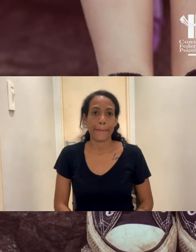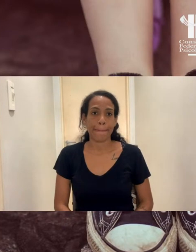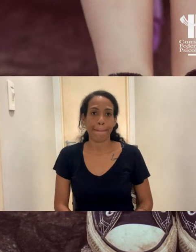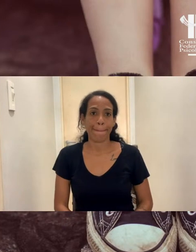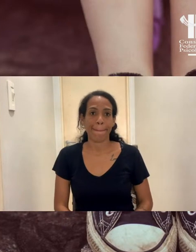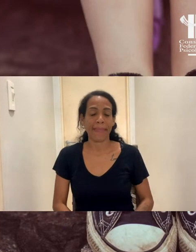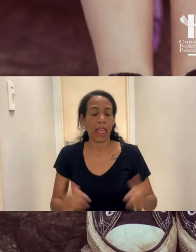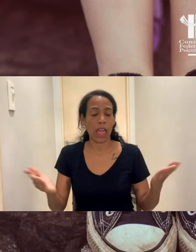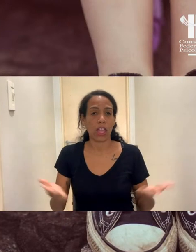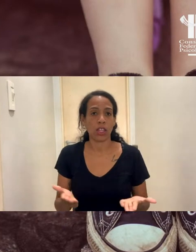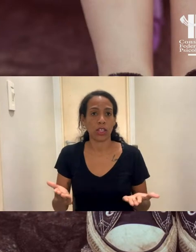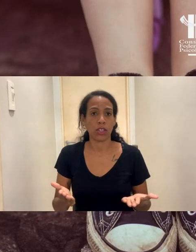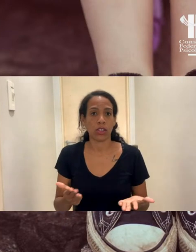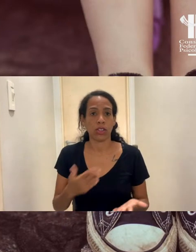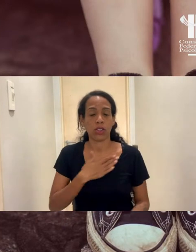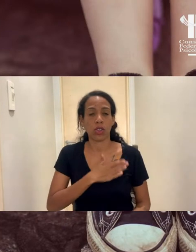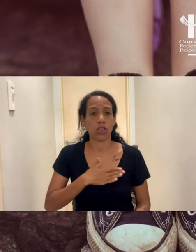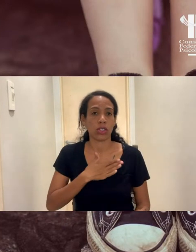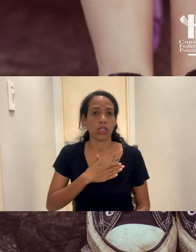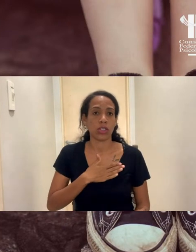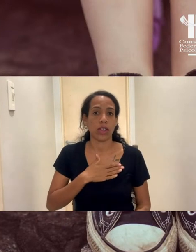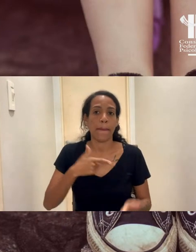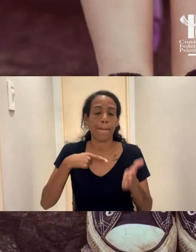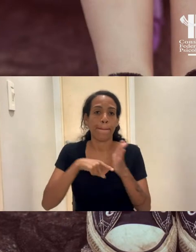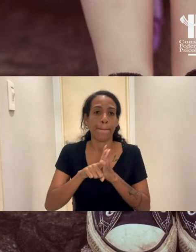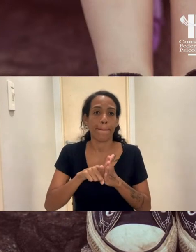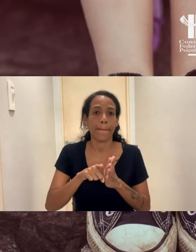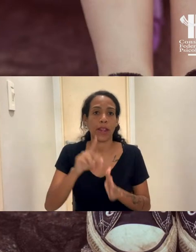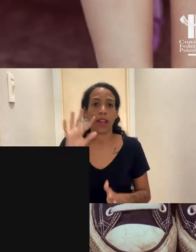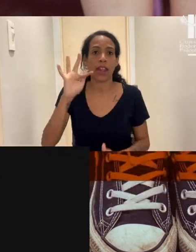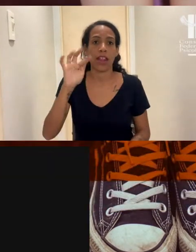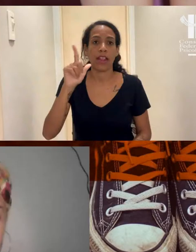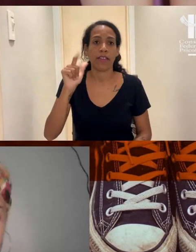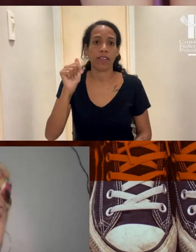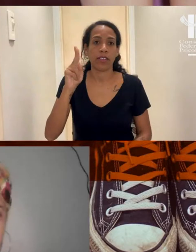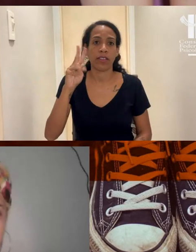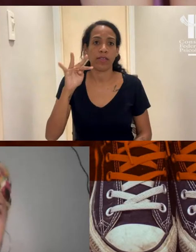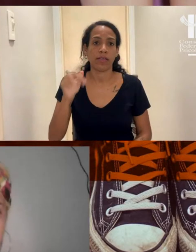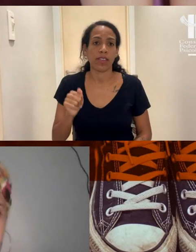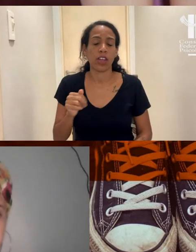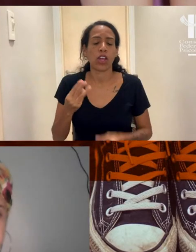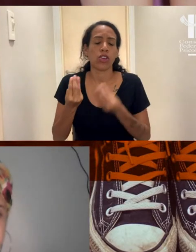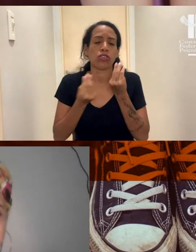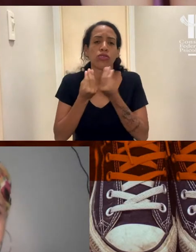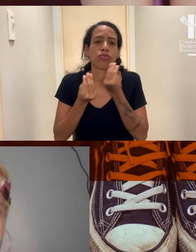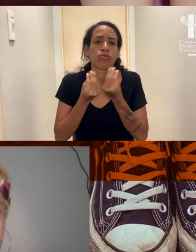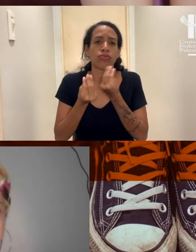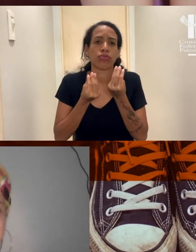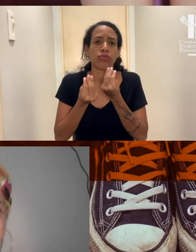isso, agora eu gostaria, então, de perguntar para a Flávia, né? Flávia, de que forma...